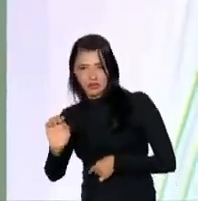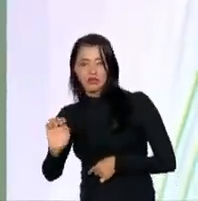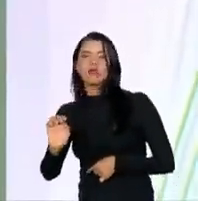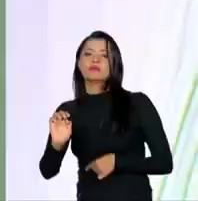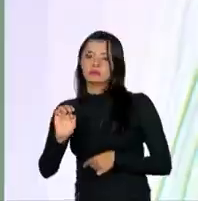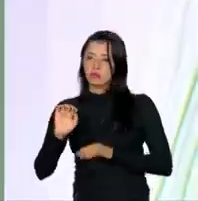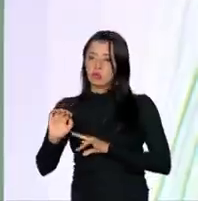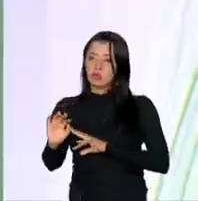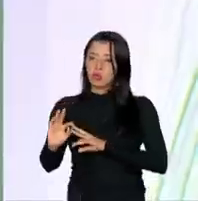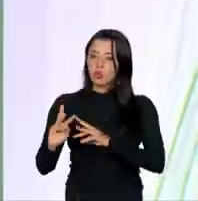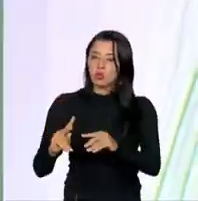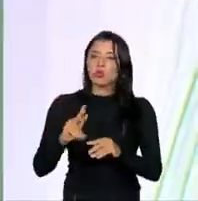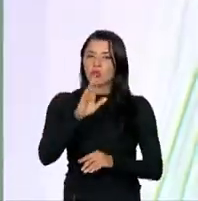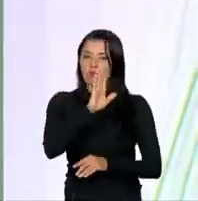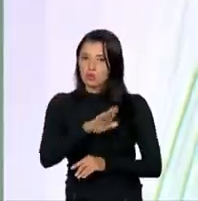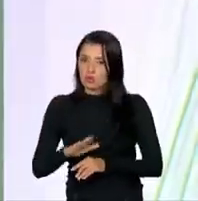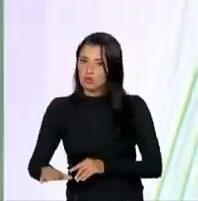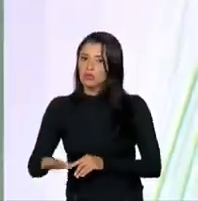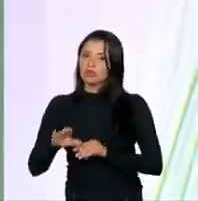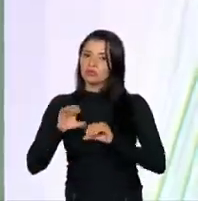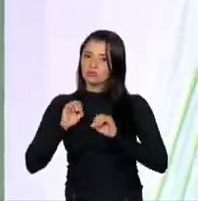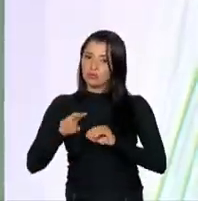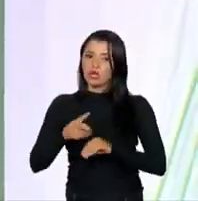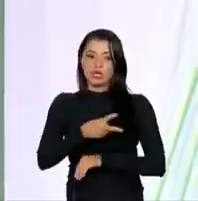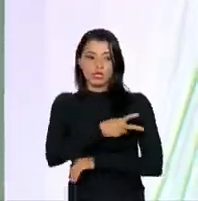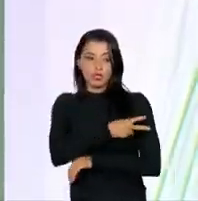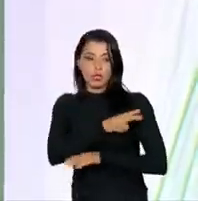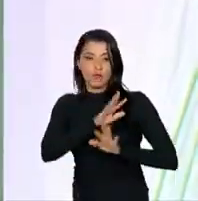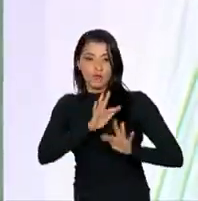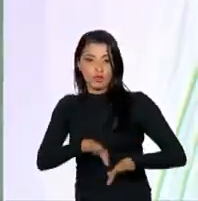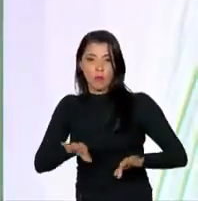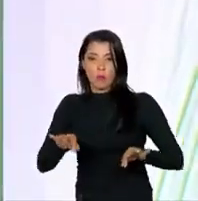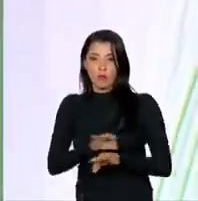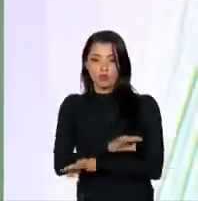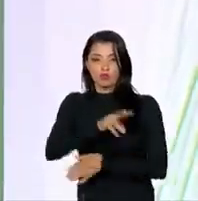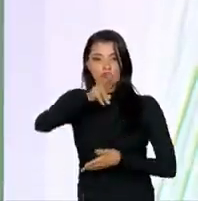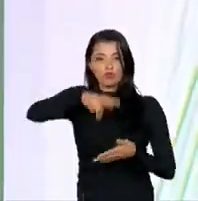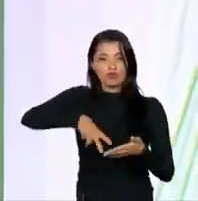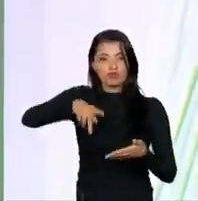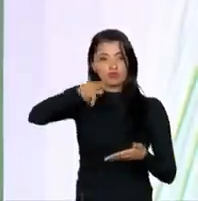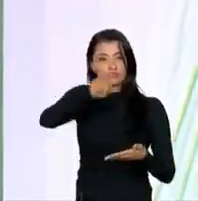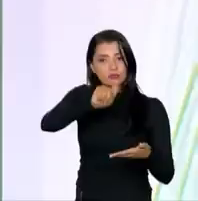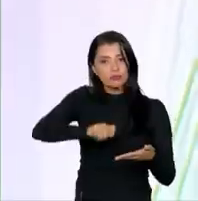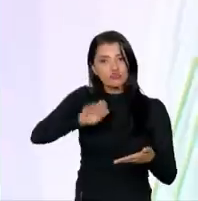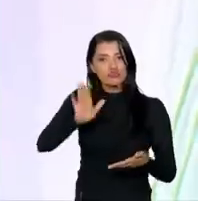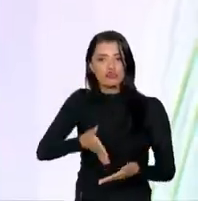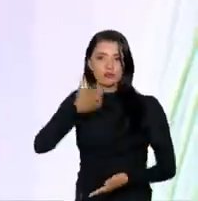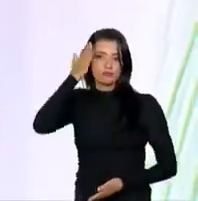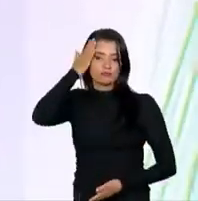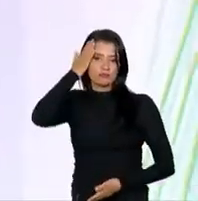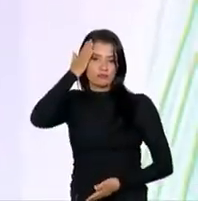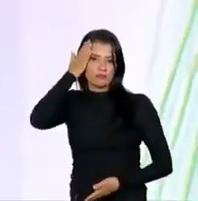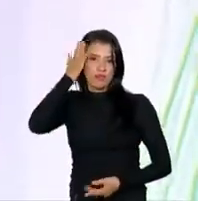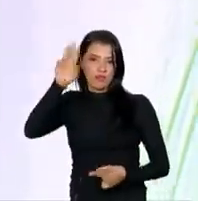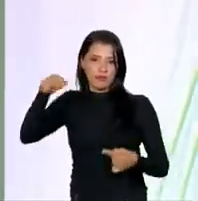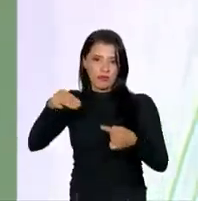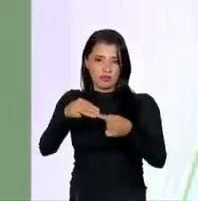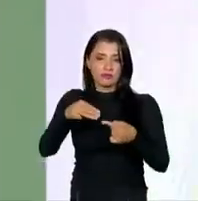sejam alfabetizadas ao final do segundo ano do ensino fundamental. E colocamos também,